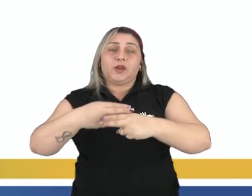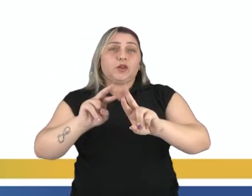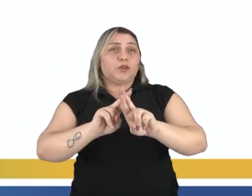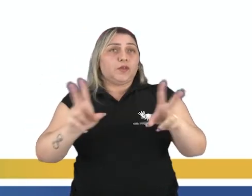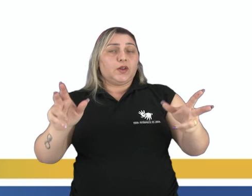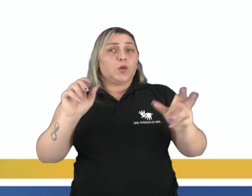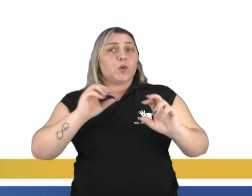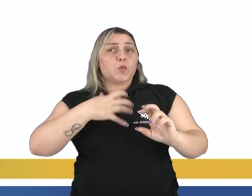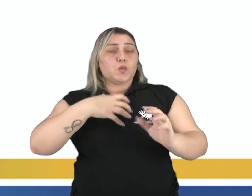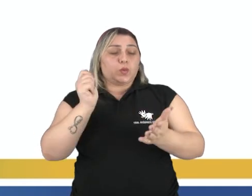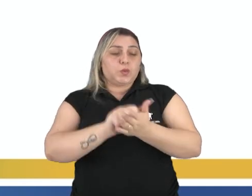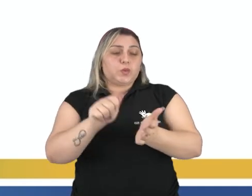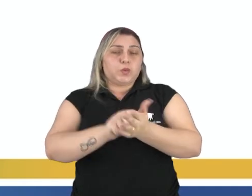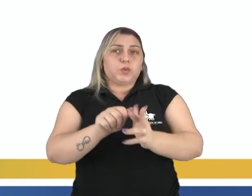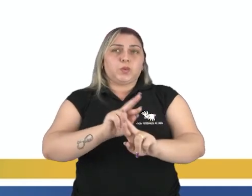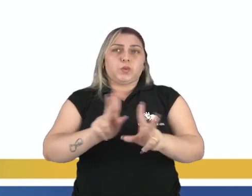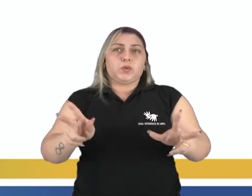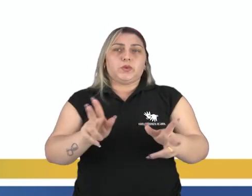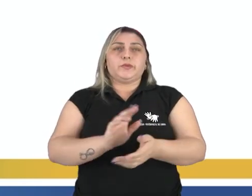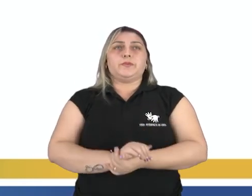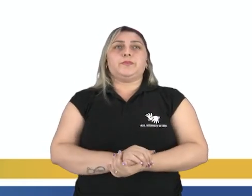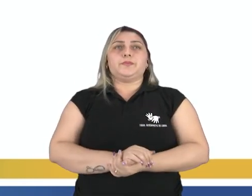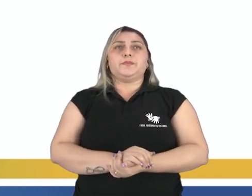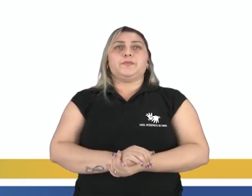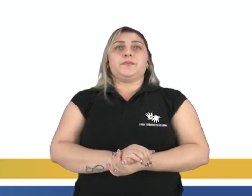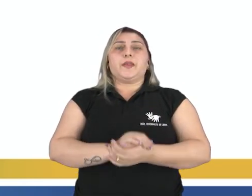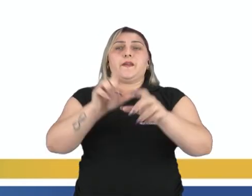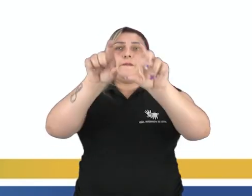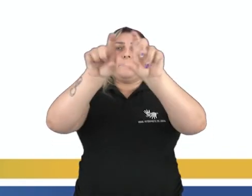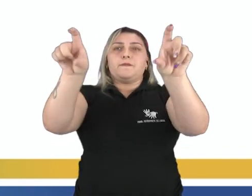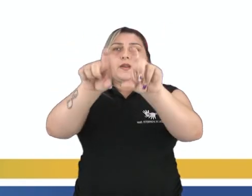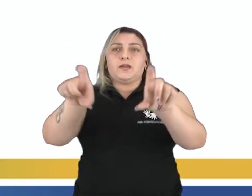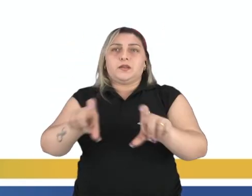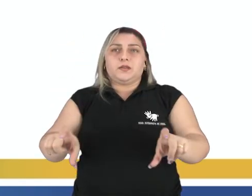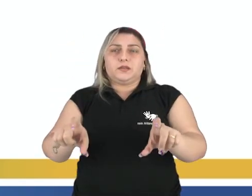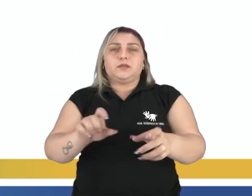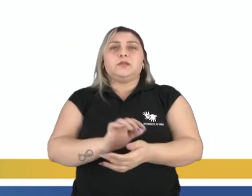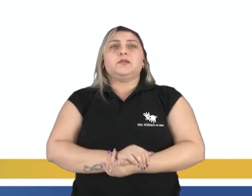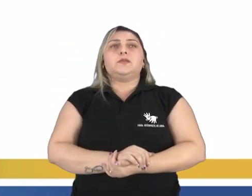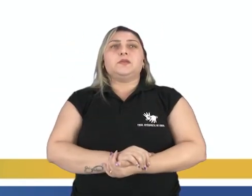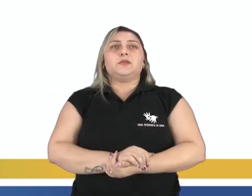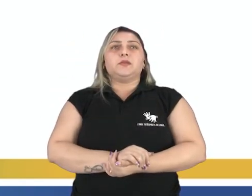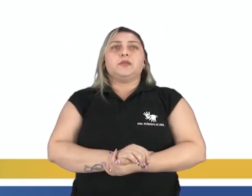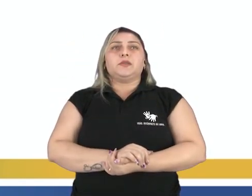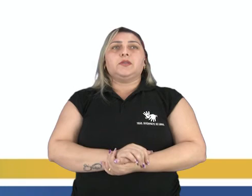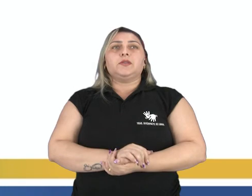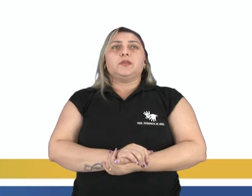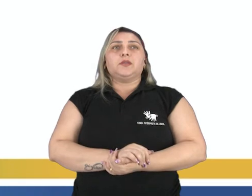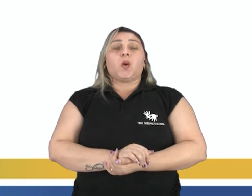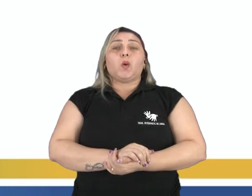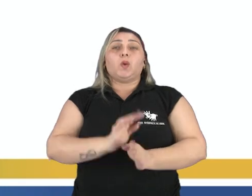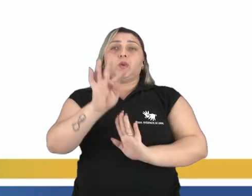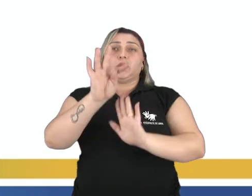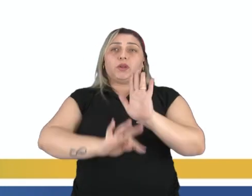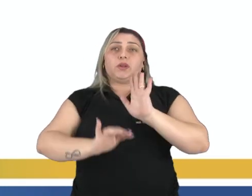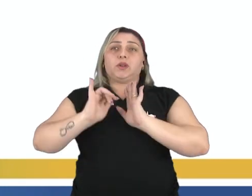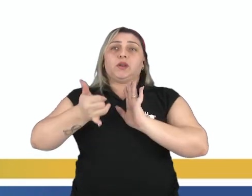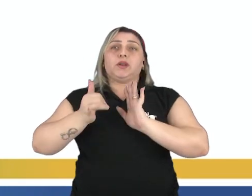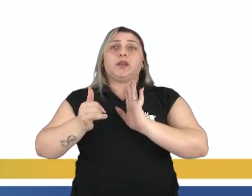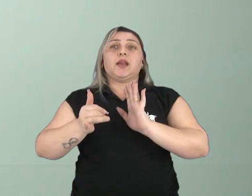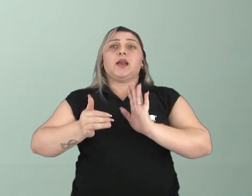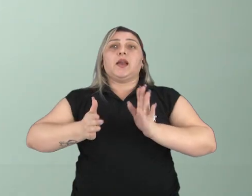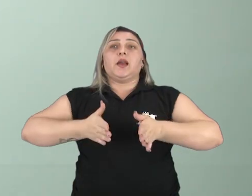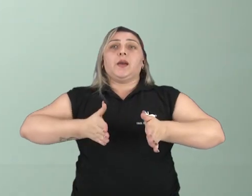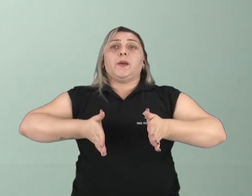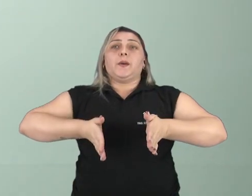diferente a forma de escrever é diferente porque ela está marcado em versos né enquanto Geralmente os textos narrativos são escritos em